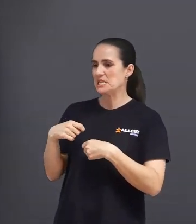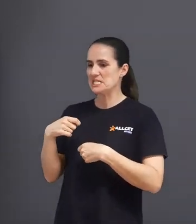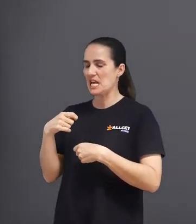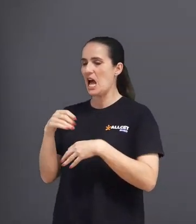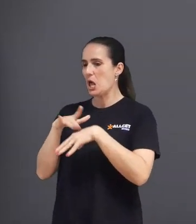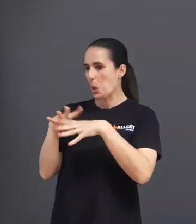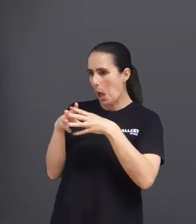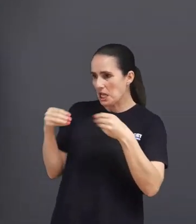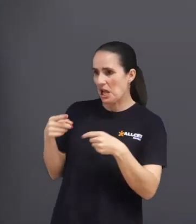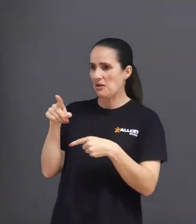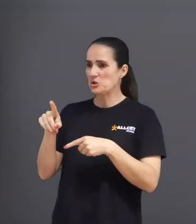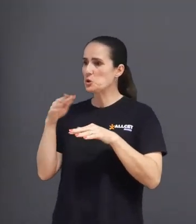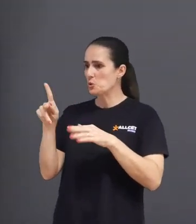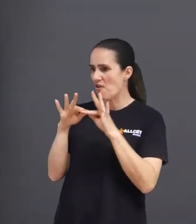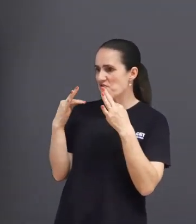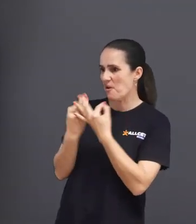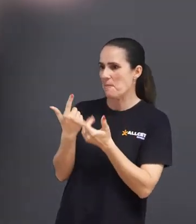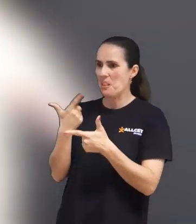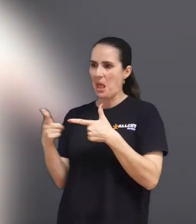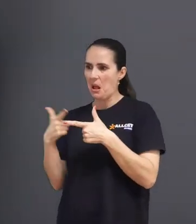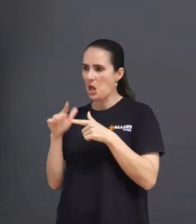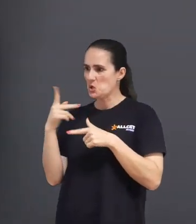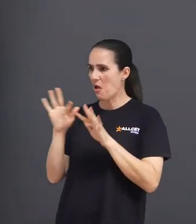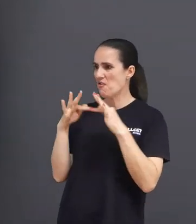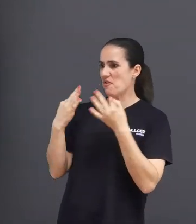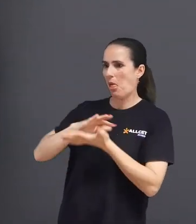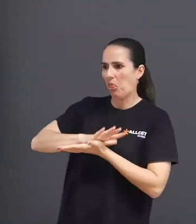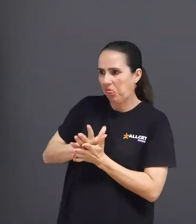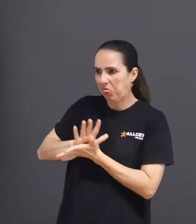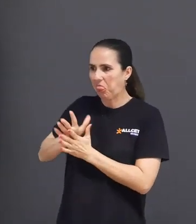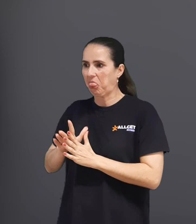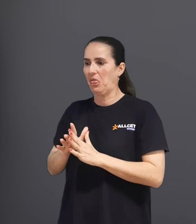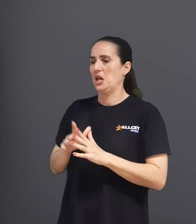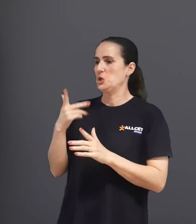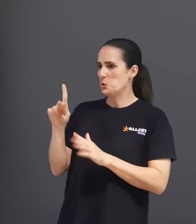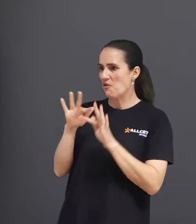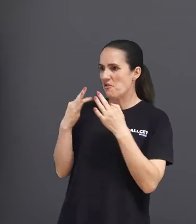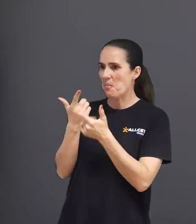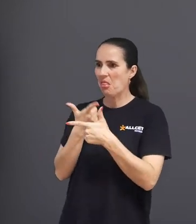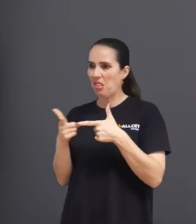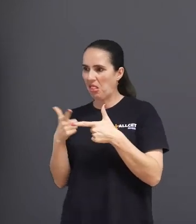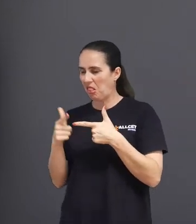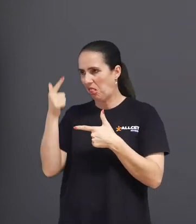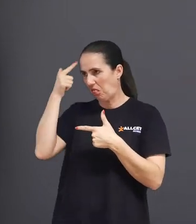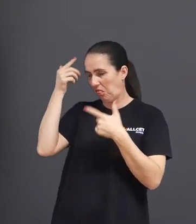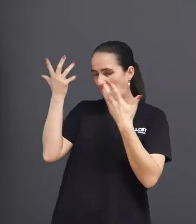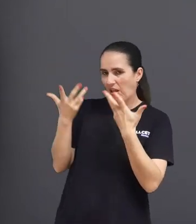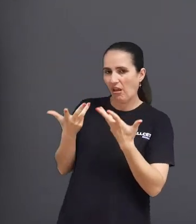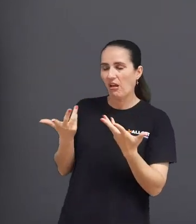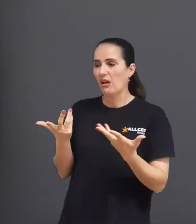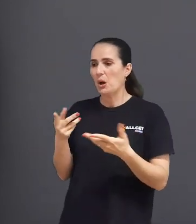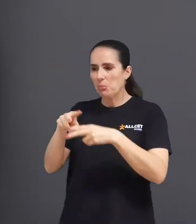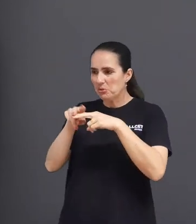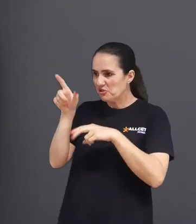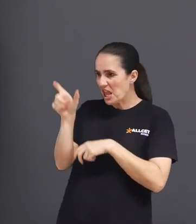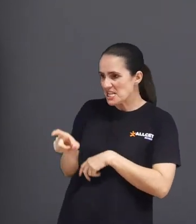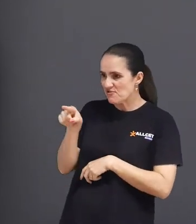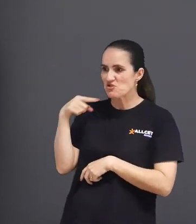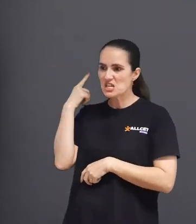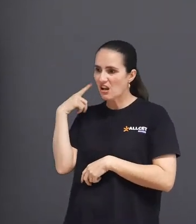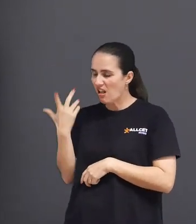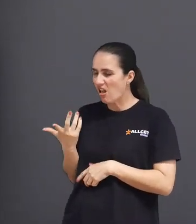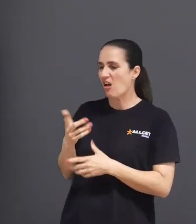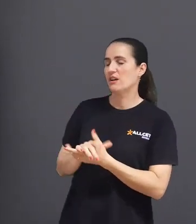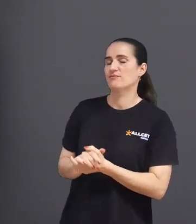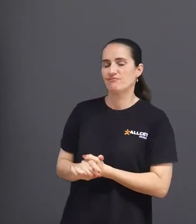em depressão, mesmo querendo ir embora, mas eu sabia que aqui era melhor. Então eu fiquei, aí a bebê